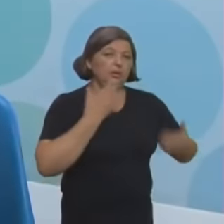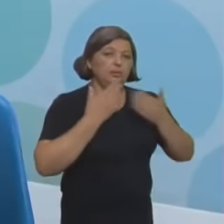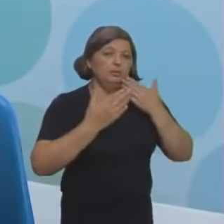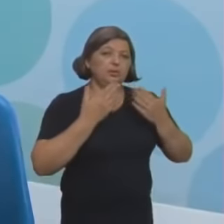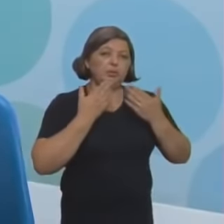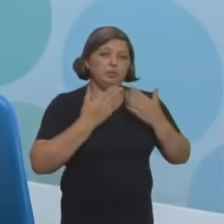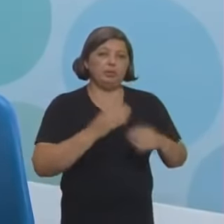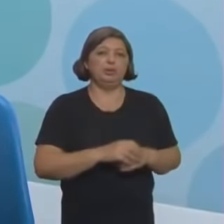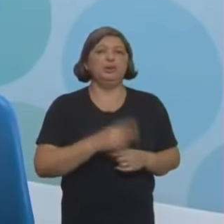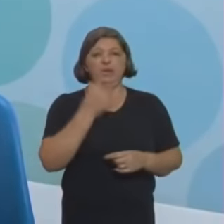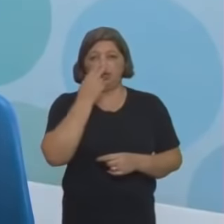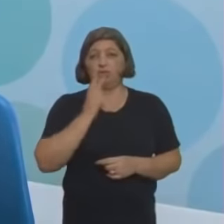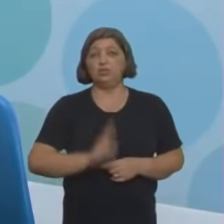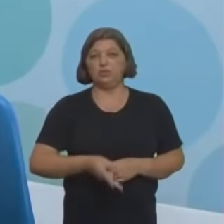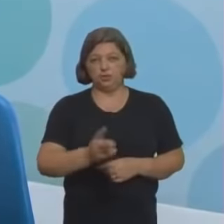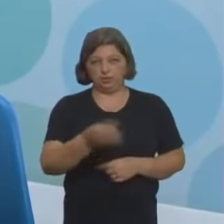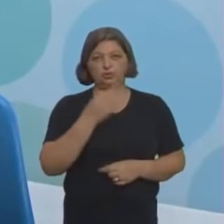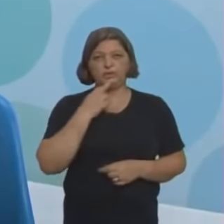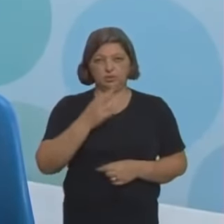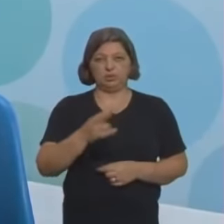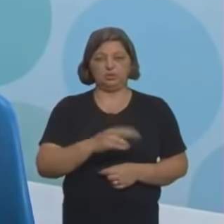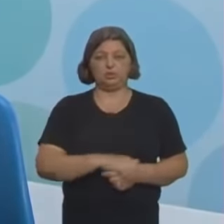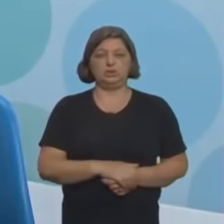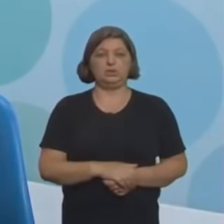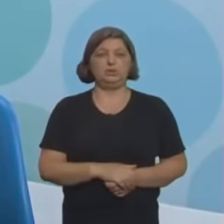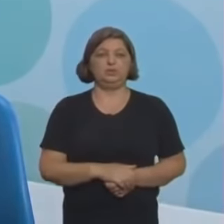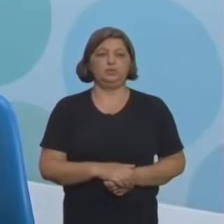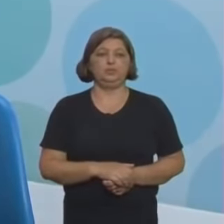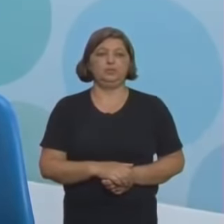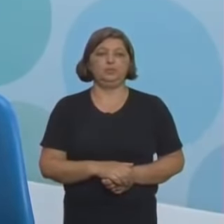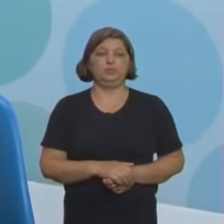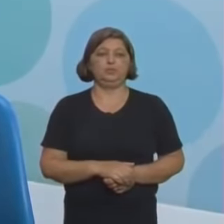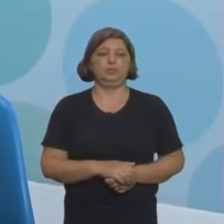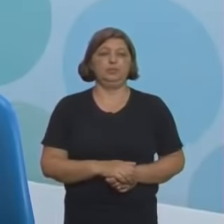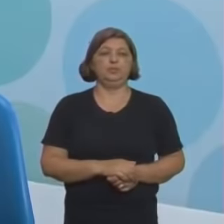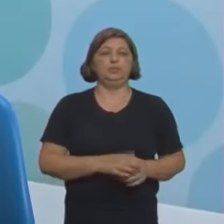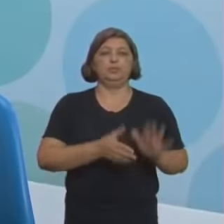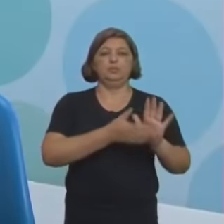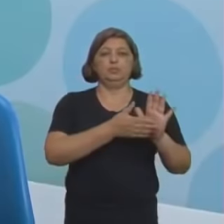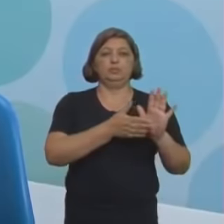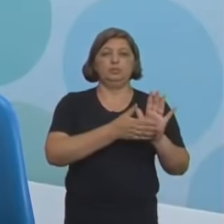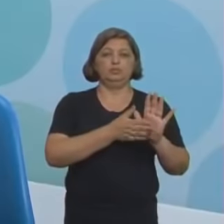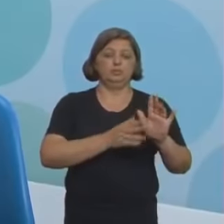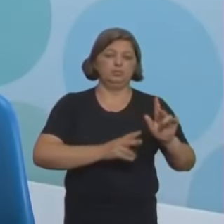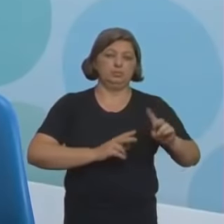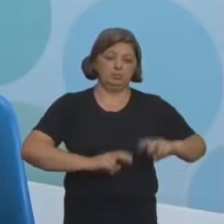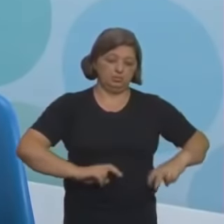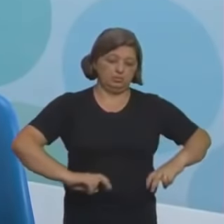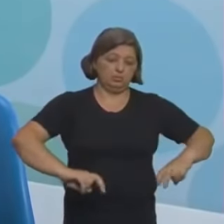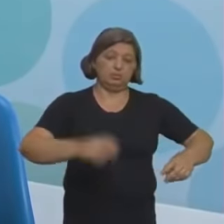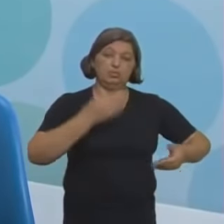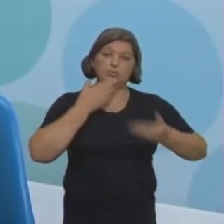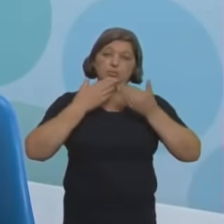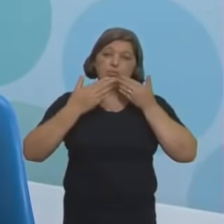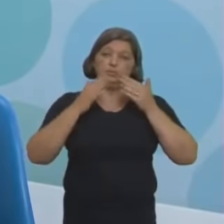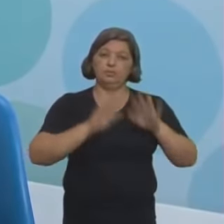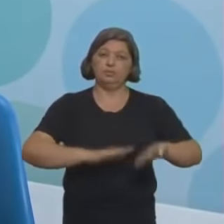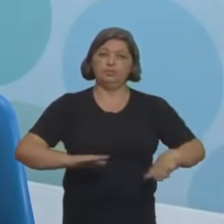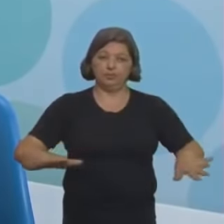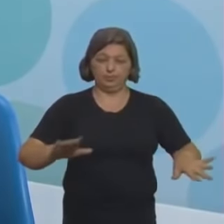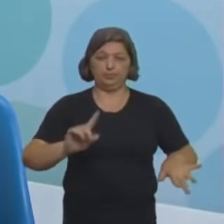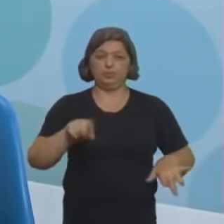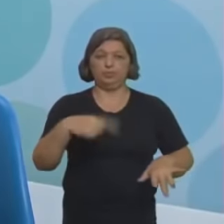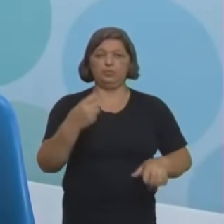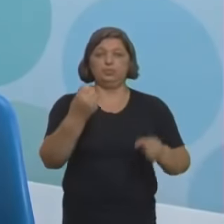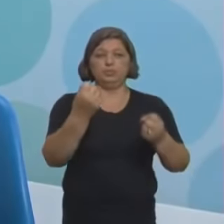que foi a continuação da resposta dele, né? Propor uma roda de conversa com as crianças, né? Após a